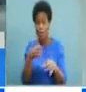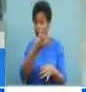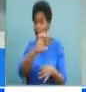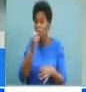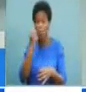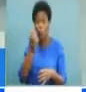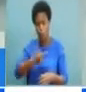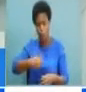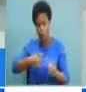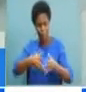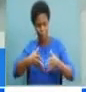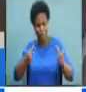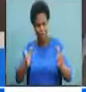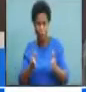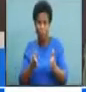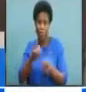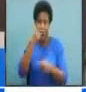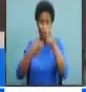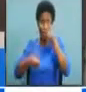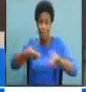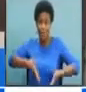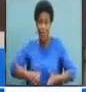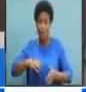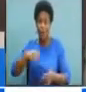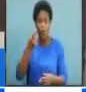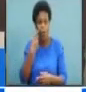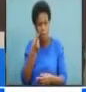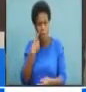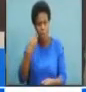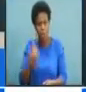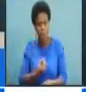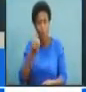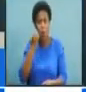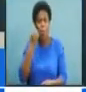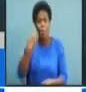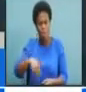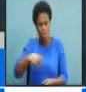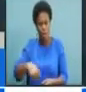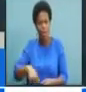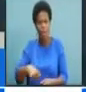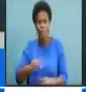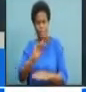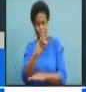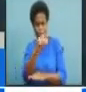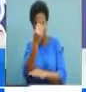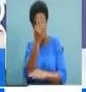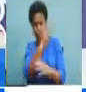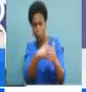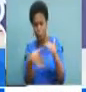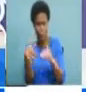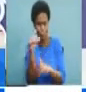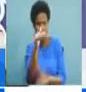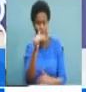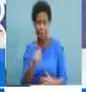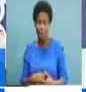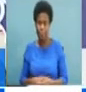país com a nossa dimensão. O povo cabo-verdiano foi reconhecido como portador de um património que lhe transcende.